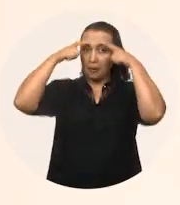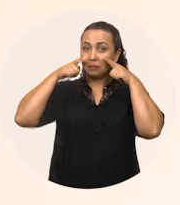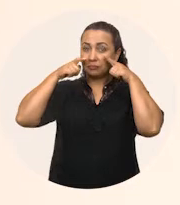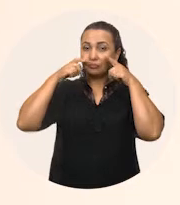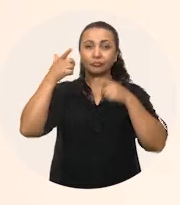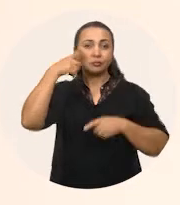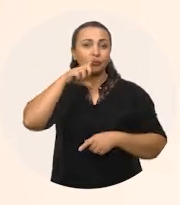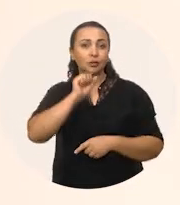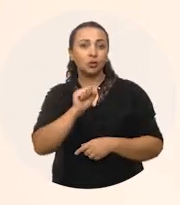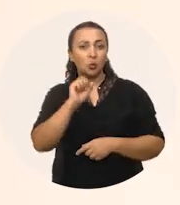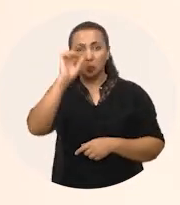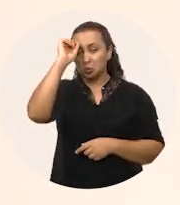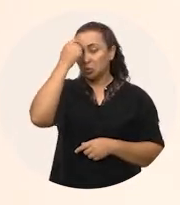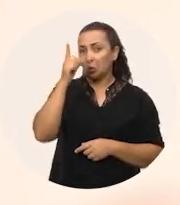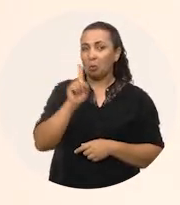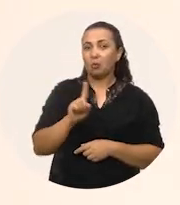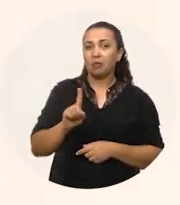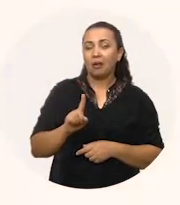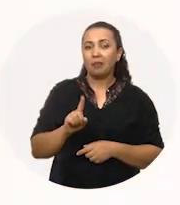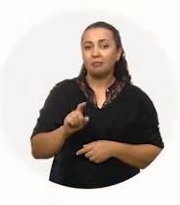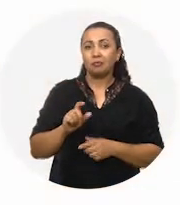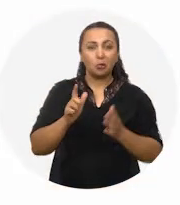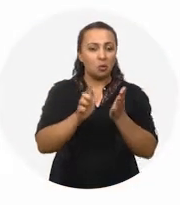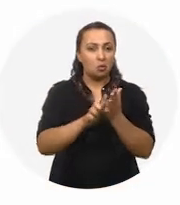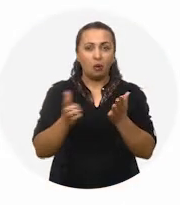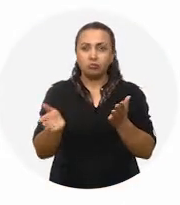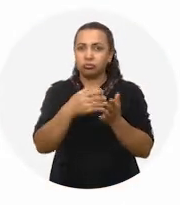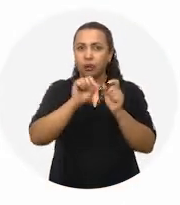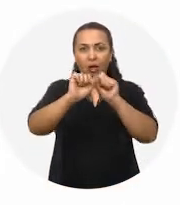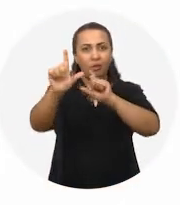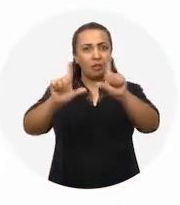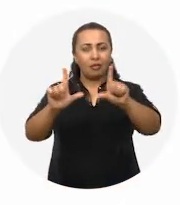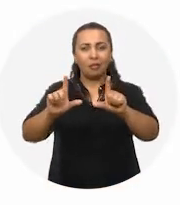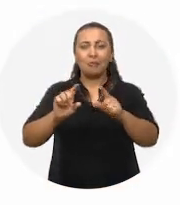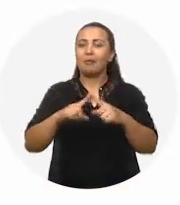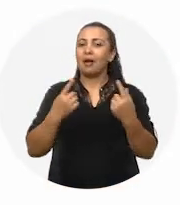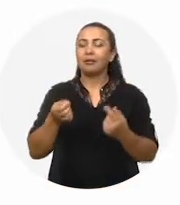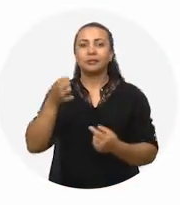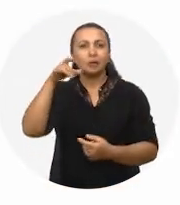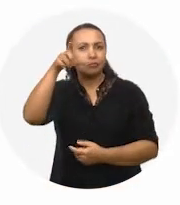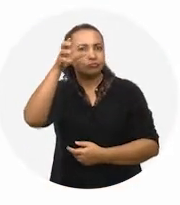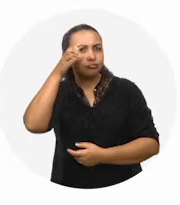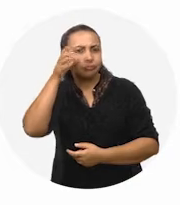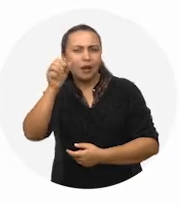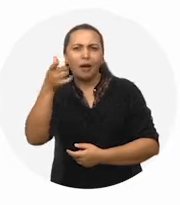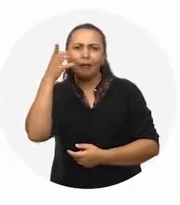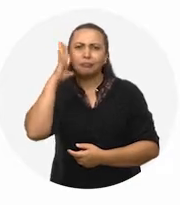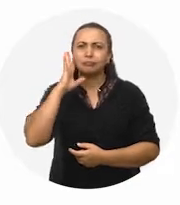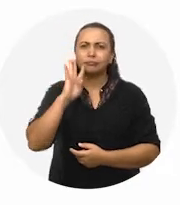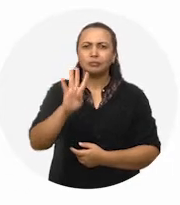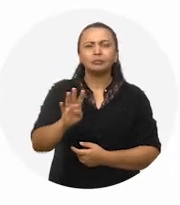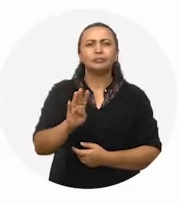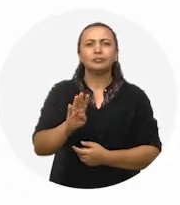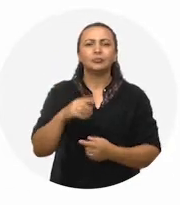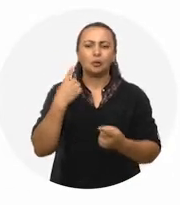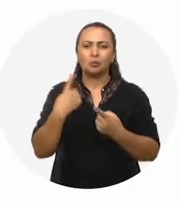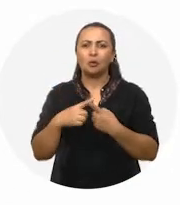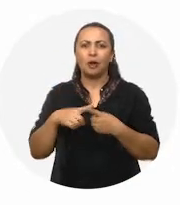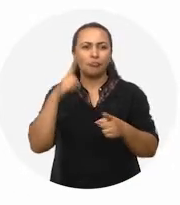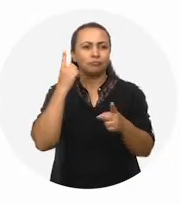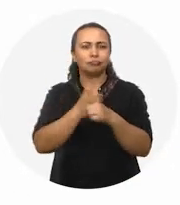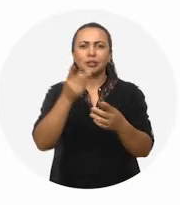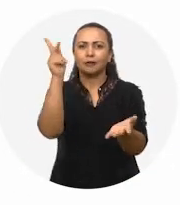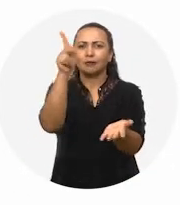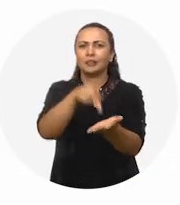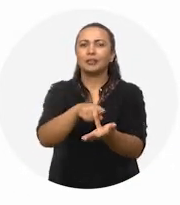ganhou não só uma página de jornal como algo interessante, mas ele, de fato, hoje a gente sabe que o impacto é concreto, é